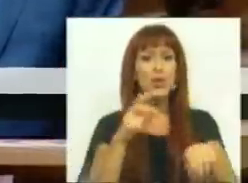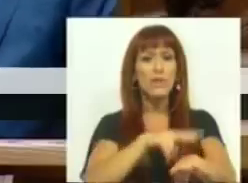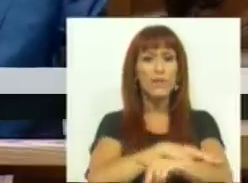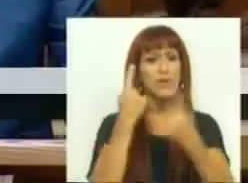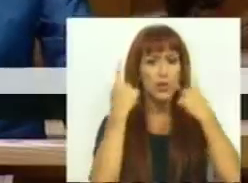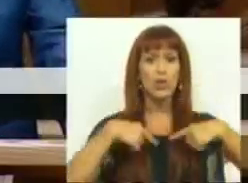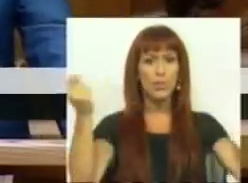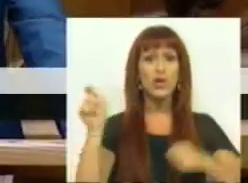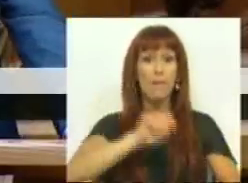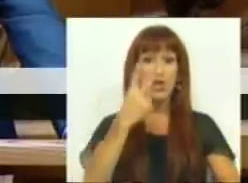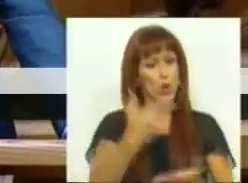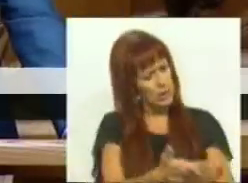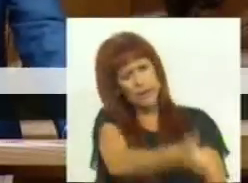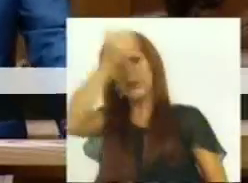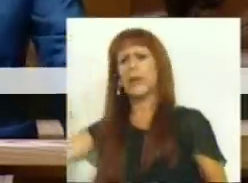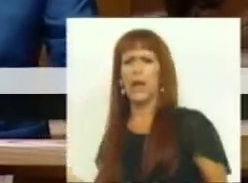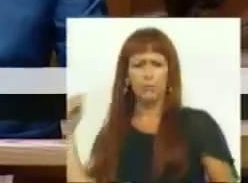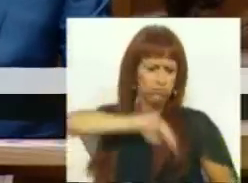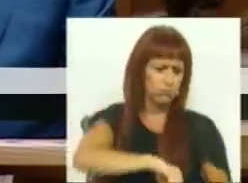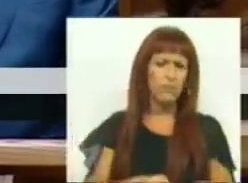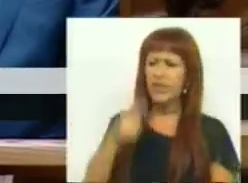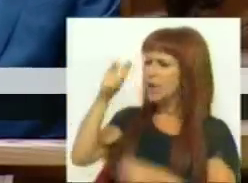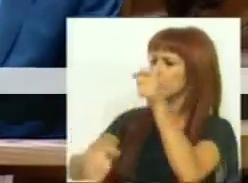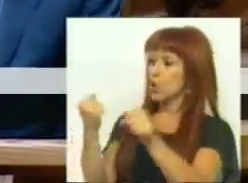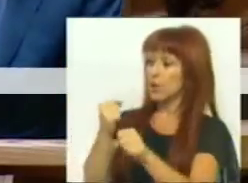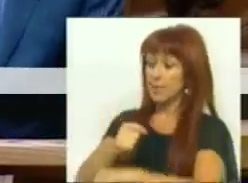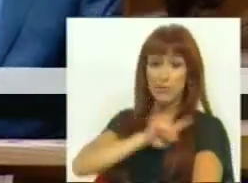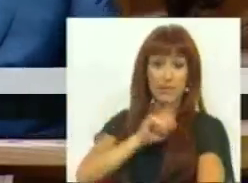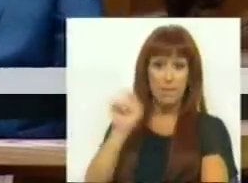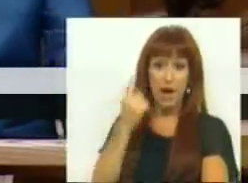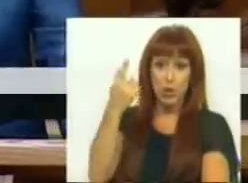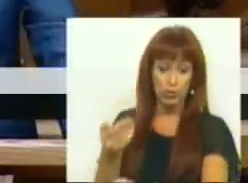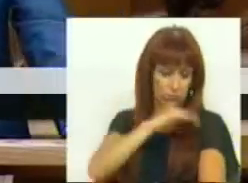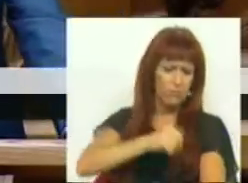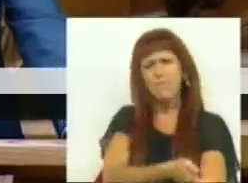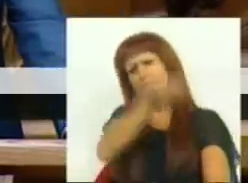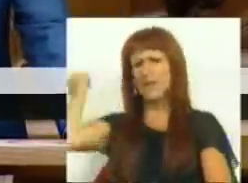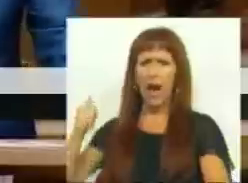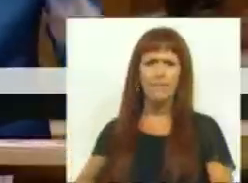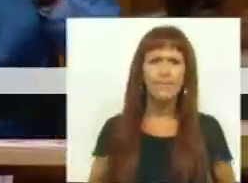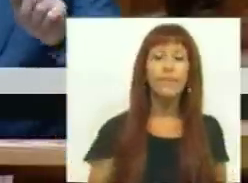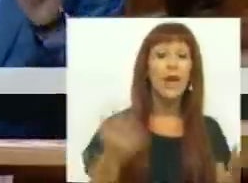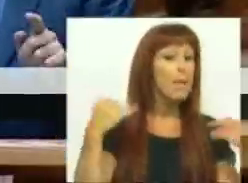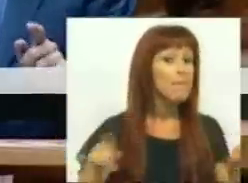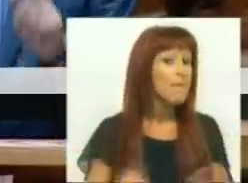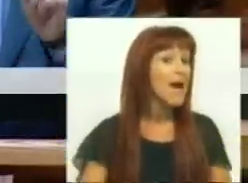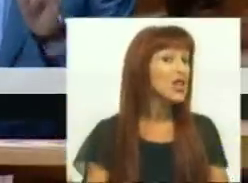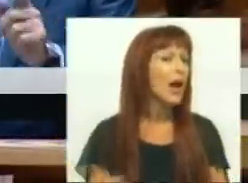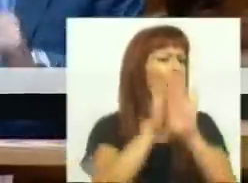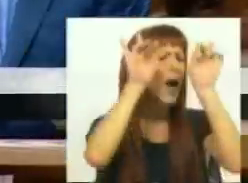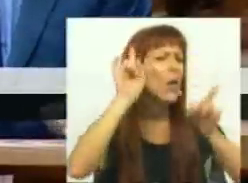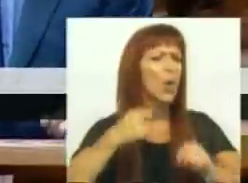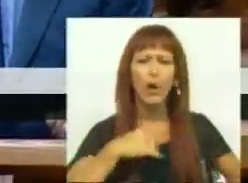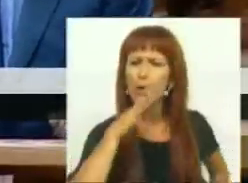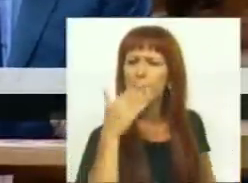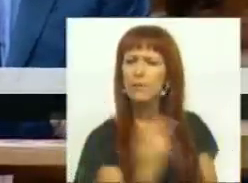2 meses do seu rendimento. Aos trabalhadores do privado, tira mais de 1 mês do seu rendimento. Mas não ficou claro, e eu quero